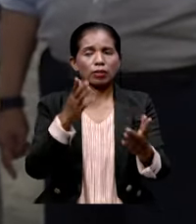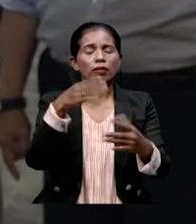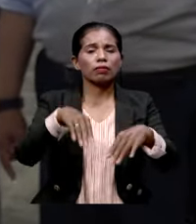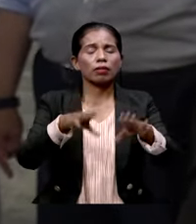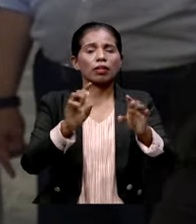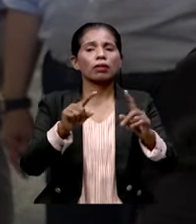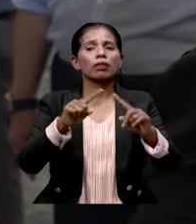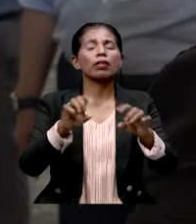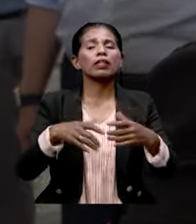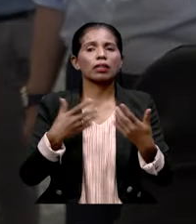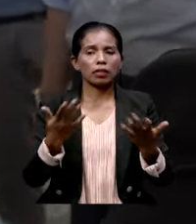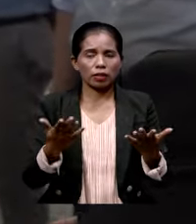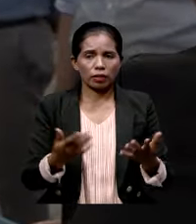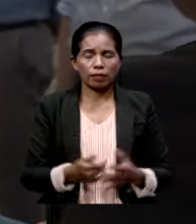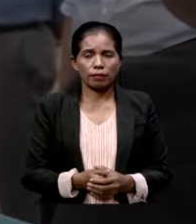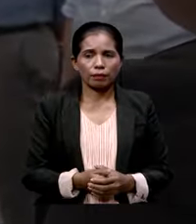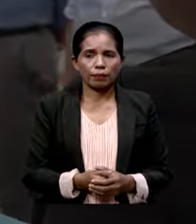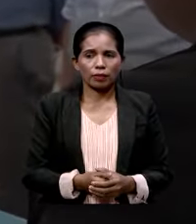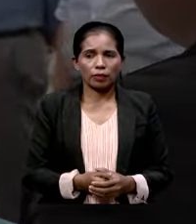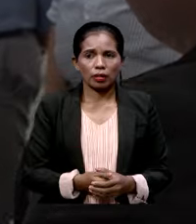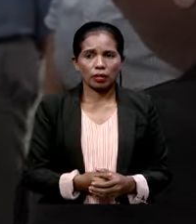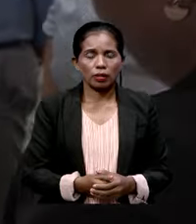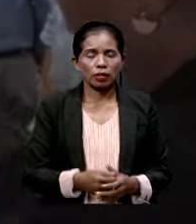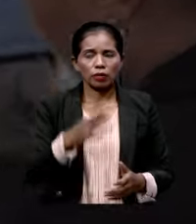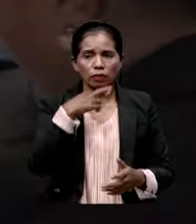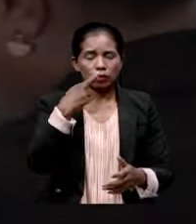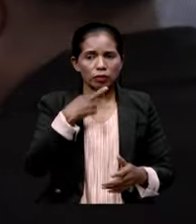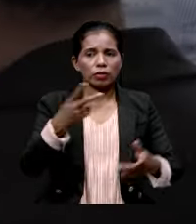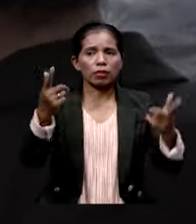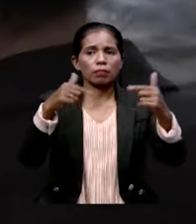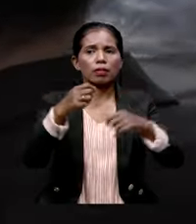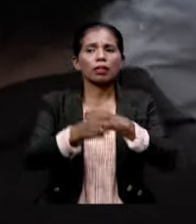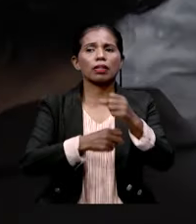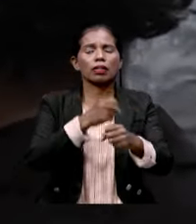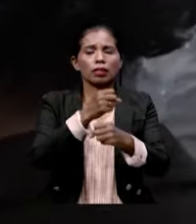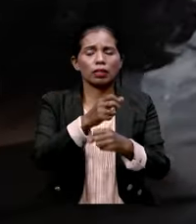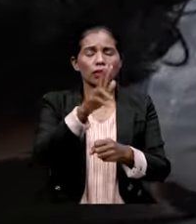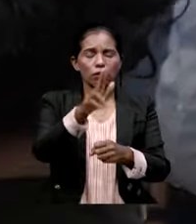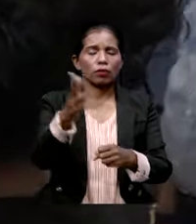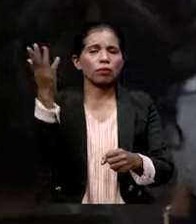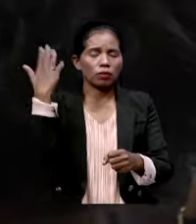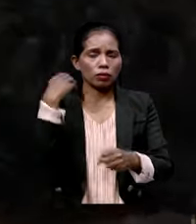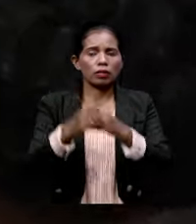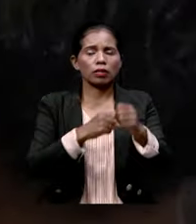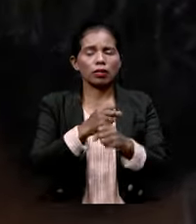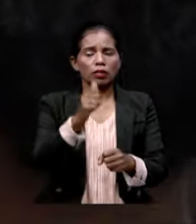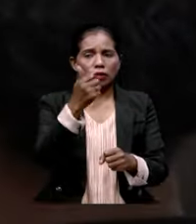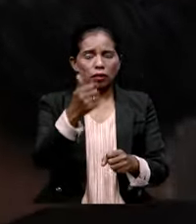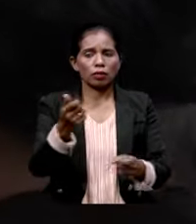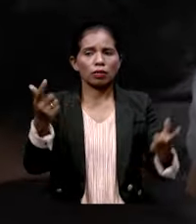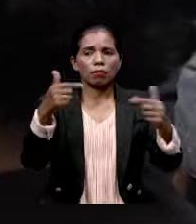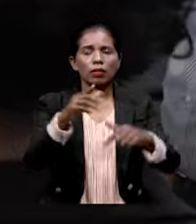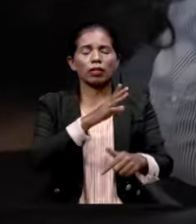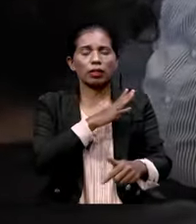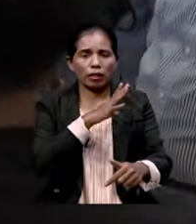wenusa sinemas inne ne mai tinan tuluana inne mai tinan senuluana mai